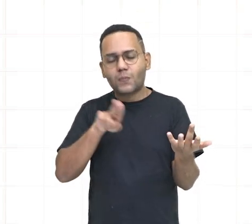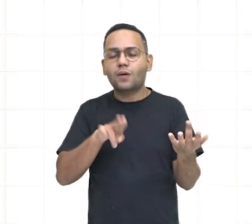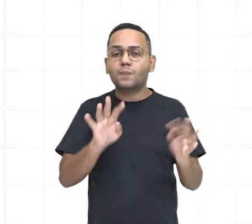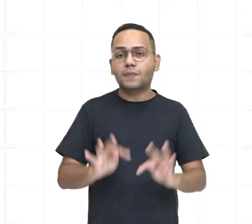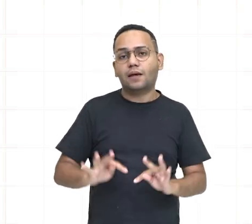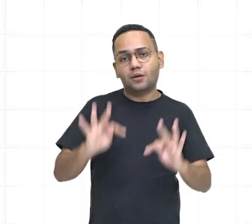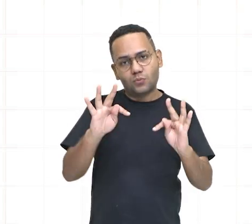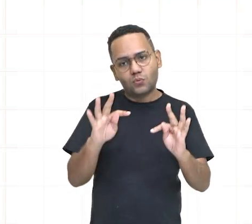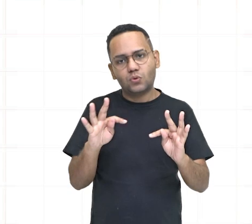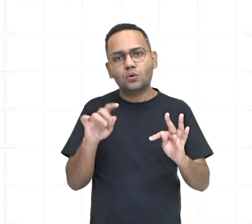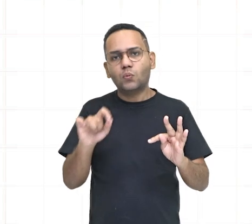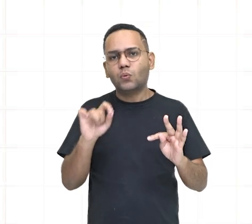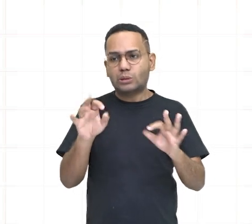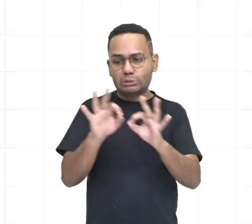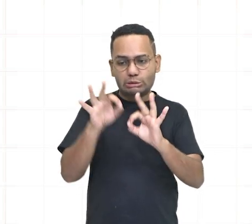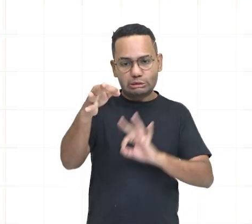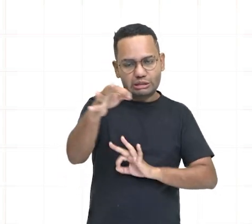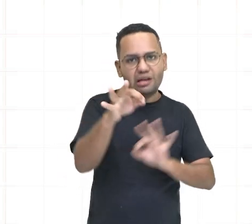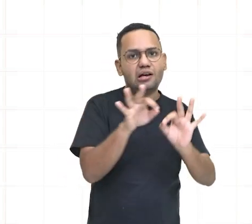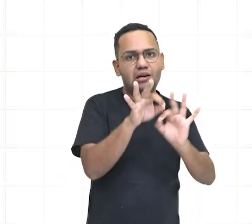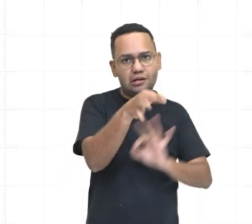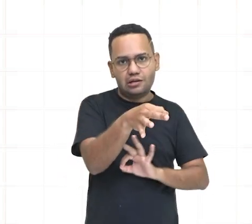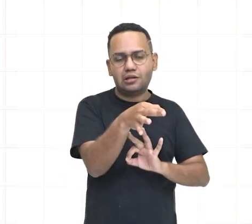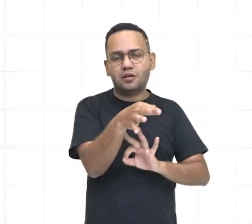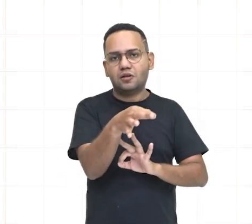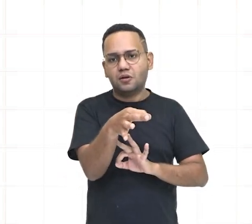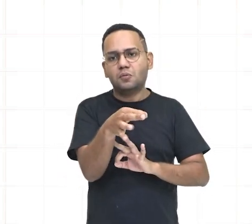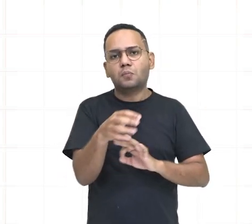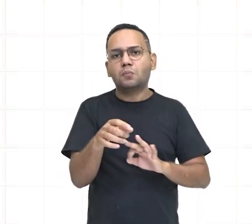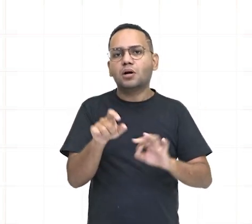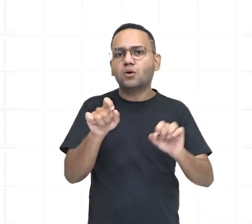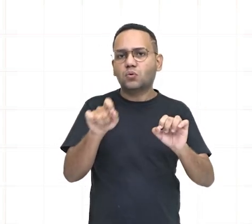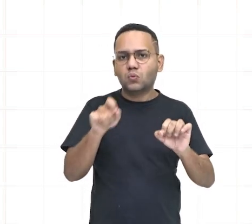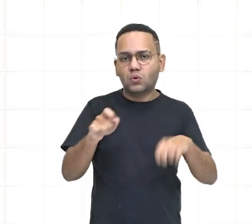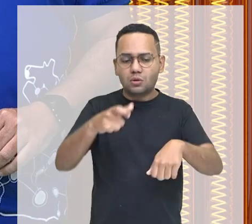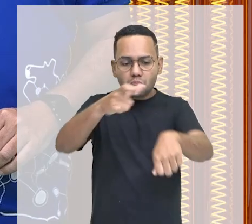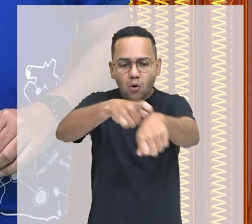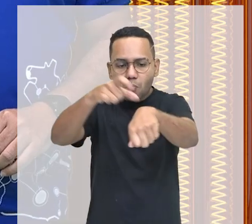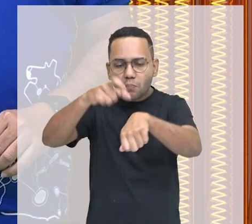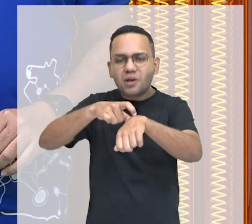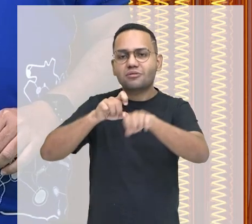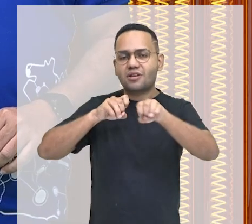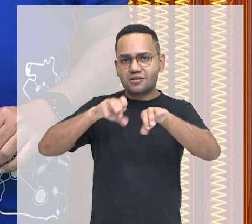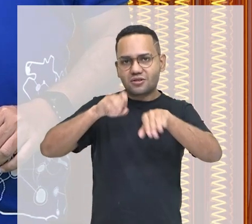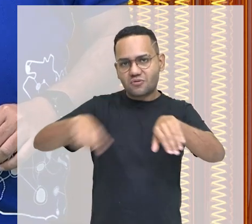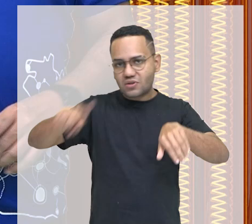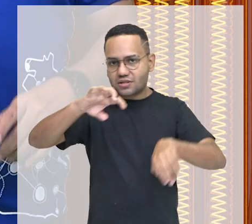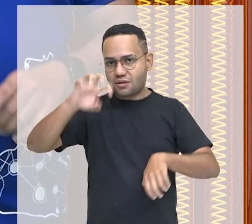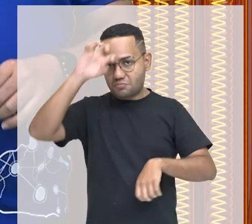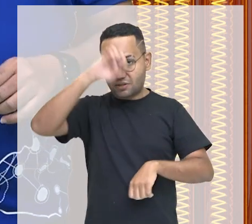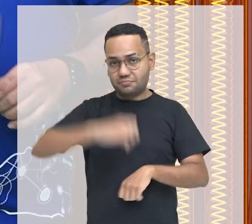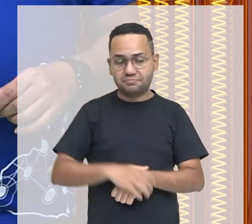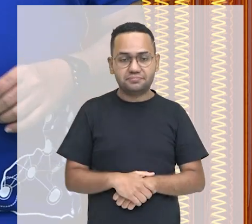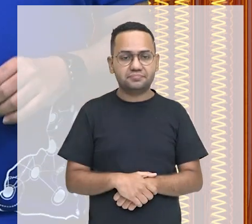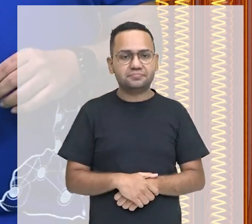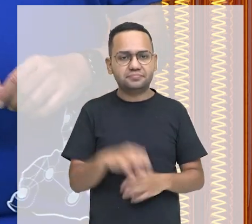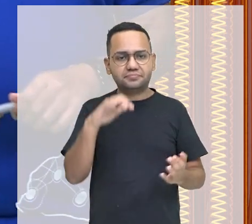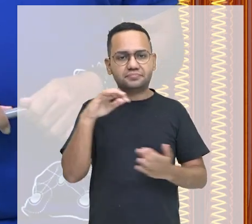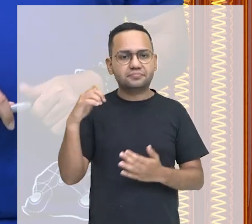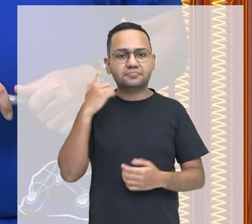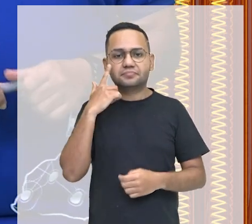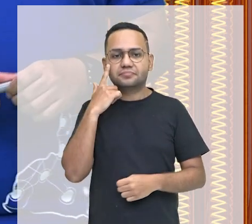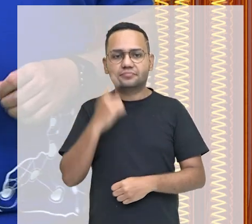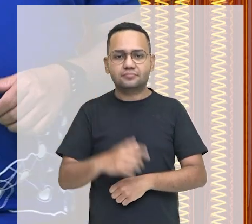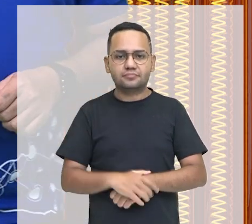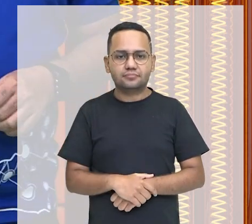permitem, mesmo à distância, estarmos no mesmo momento. Tudo bem? Vamos falar aqui um pouquinho